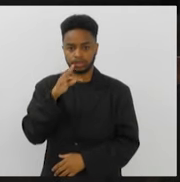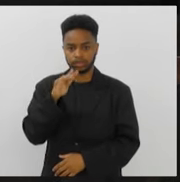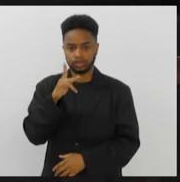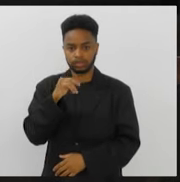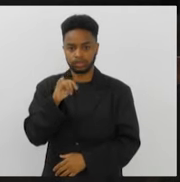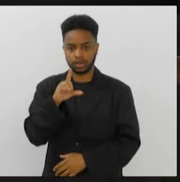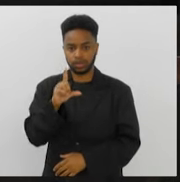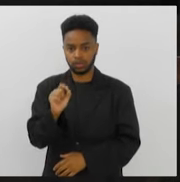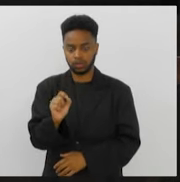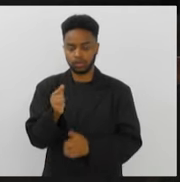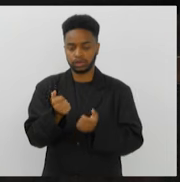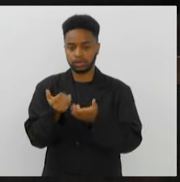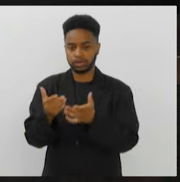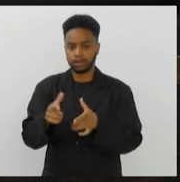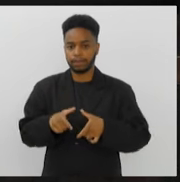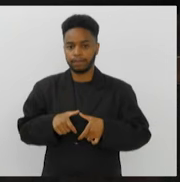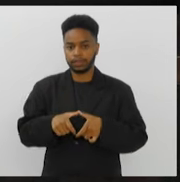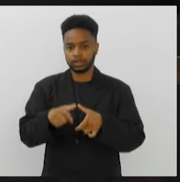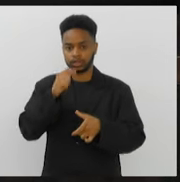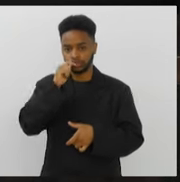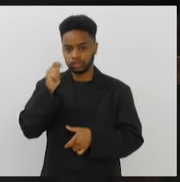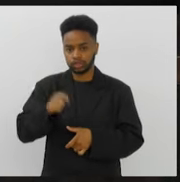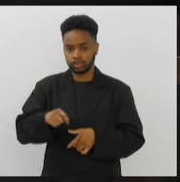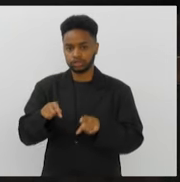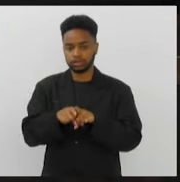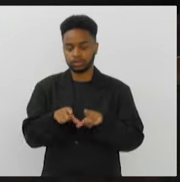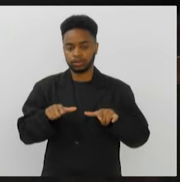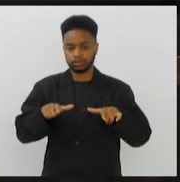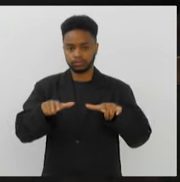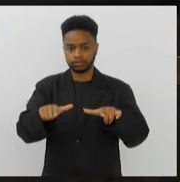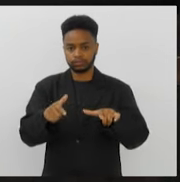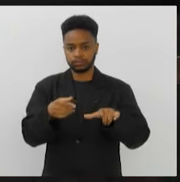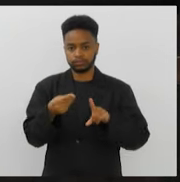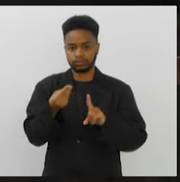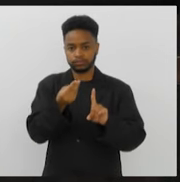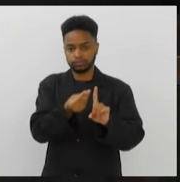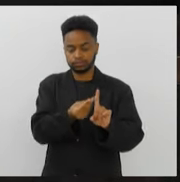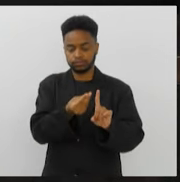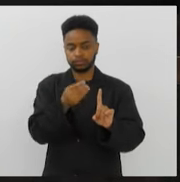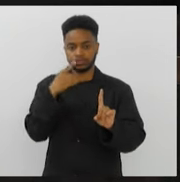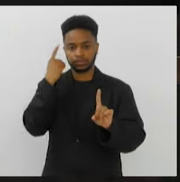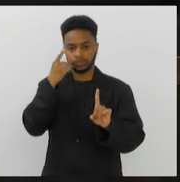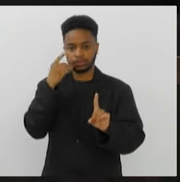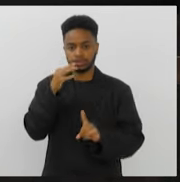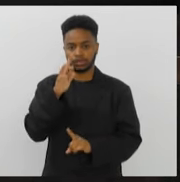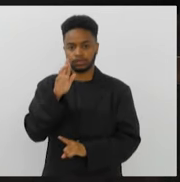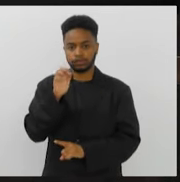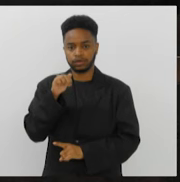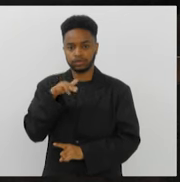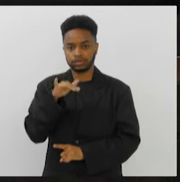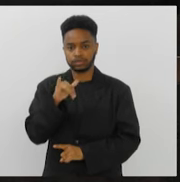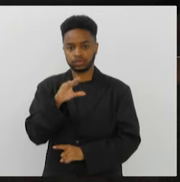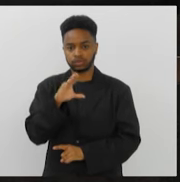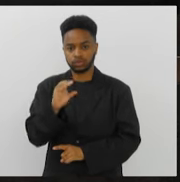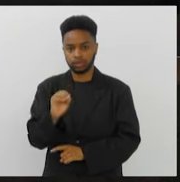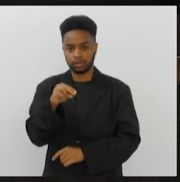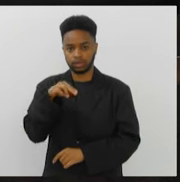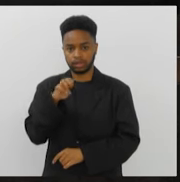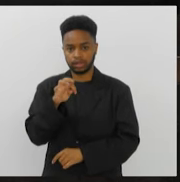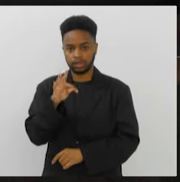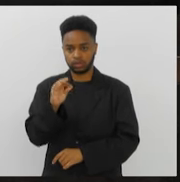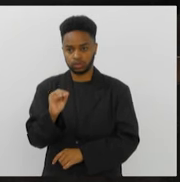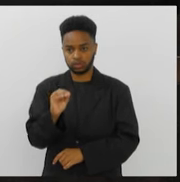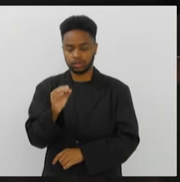Rangel, que concede a medalha Tiradentes e o respectivo diploma ao excelentíssimo senhor deputado Francisco Alves Machado Neto.